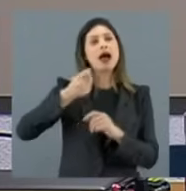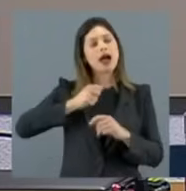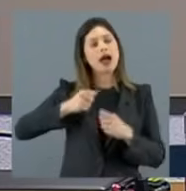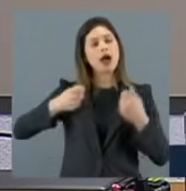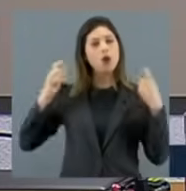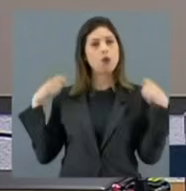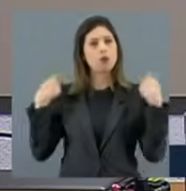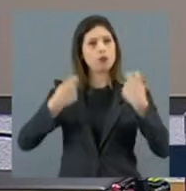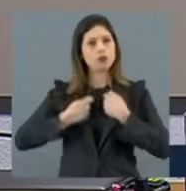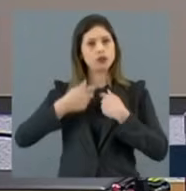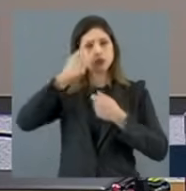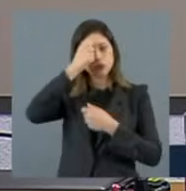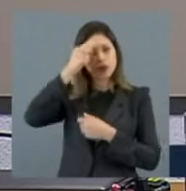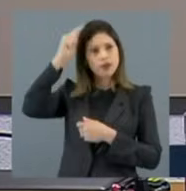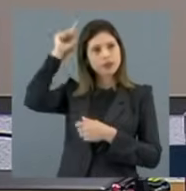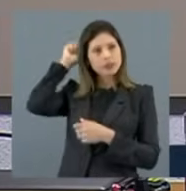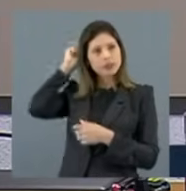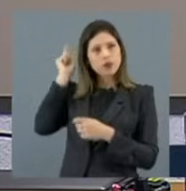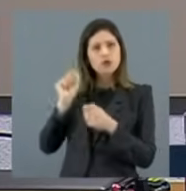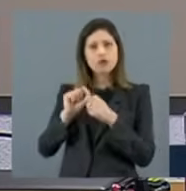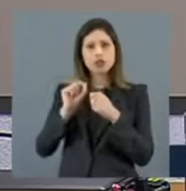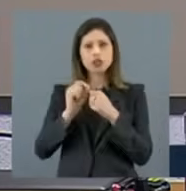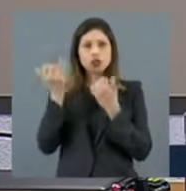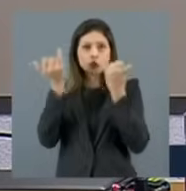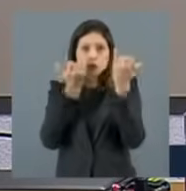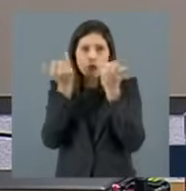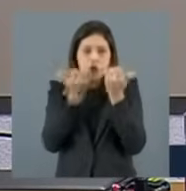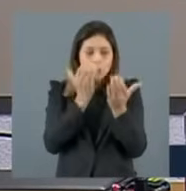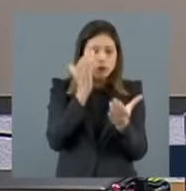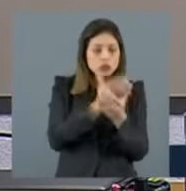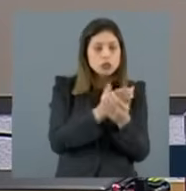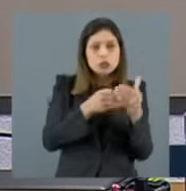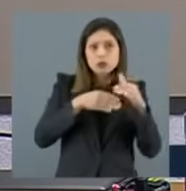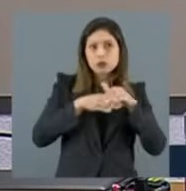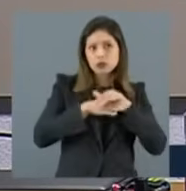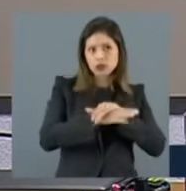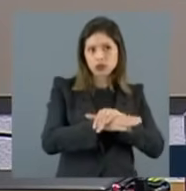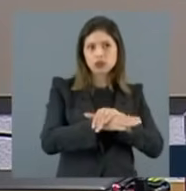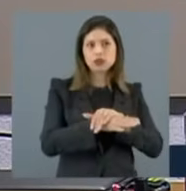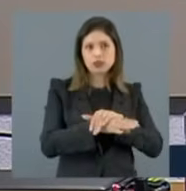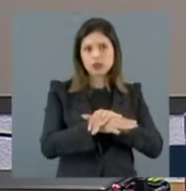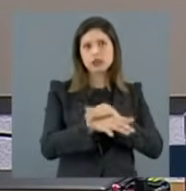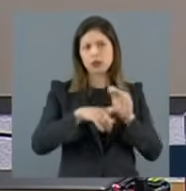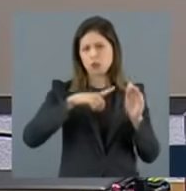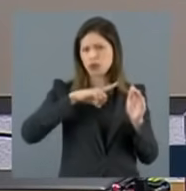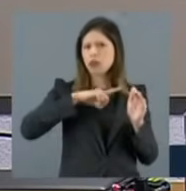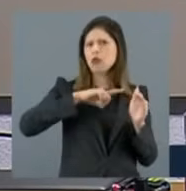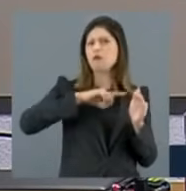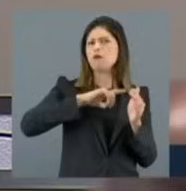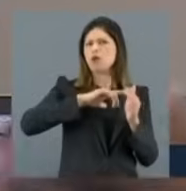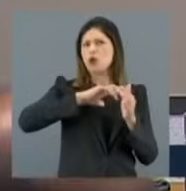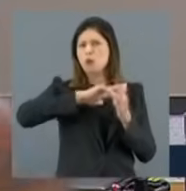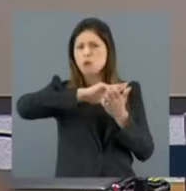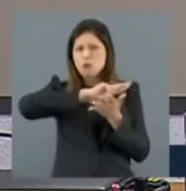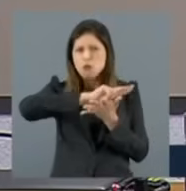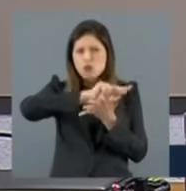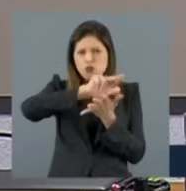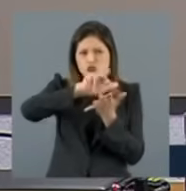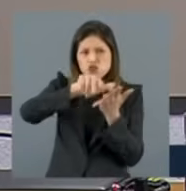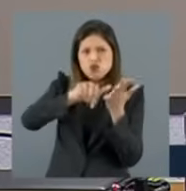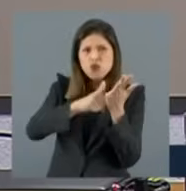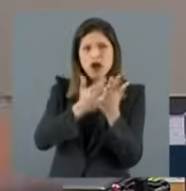dizer, ao arquivar a denúncia com base em um estudo com sérios problemas